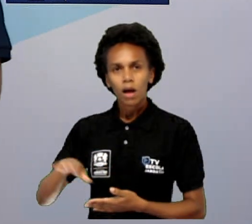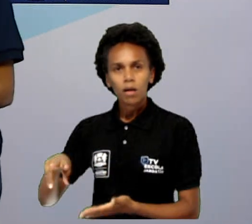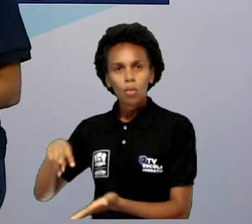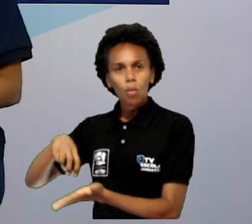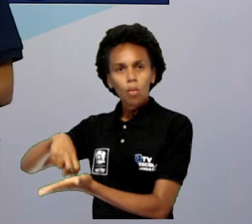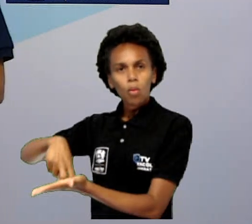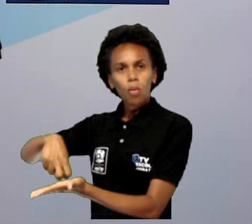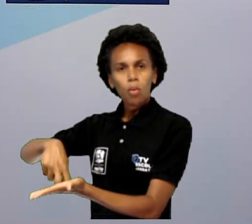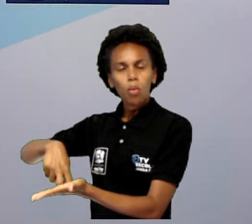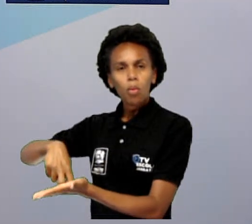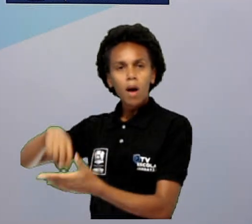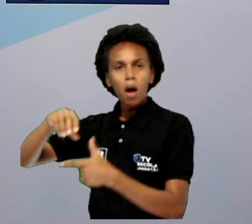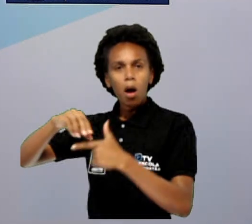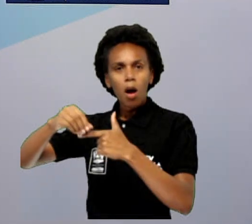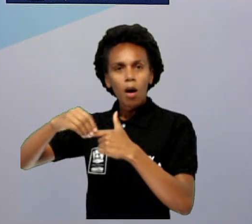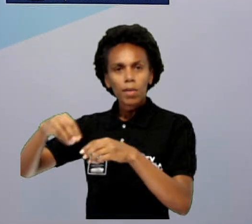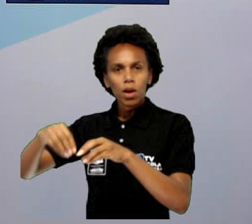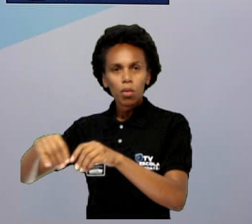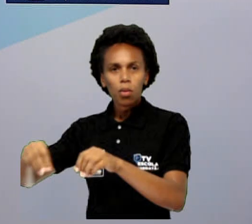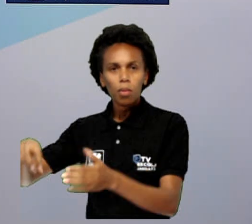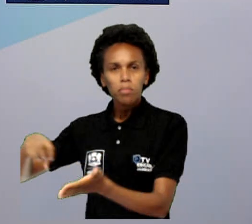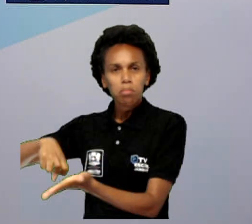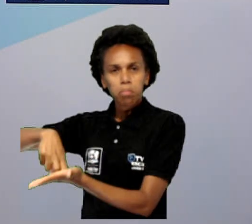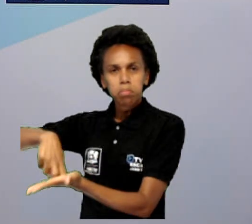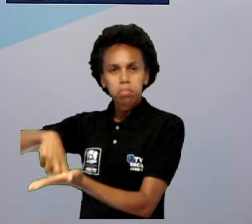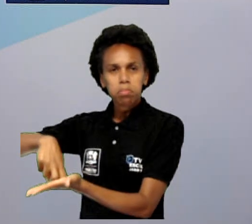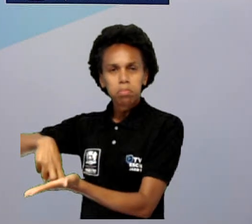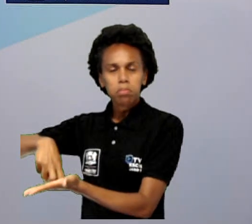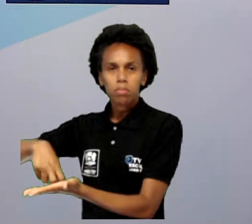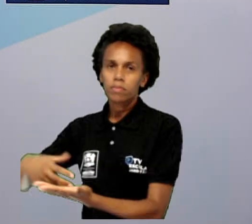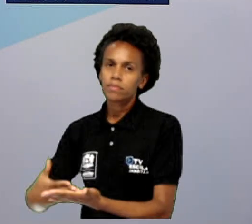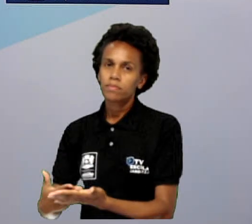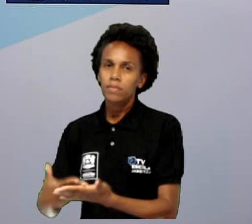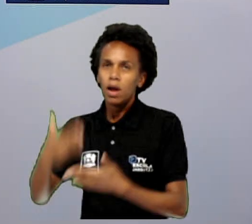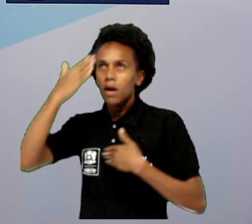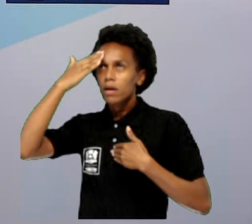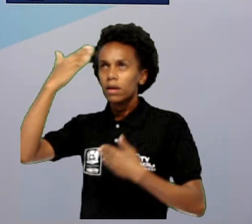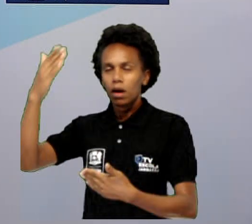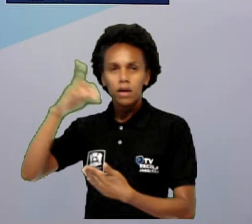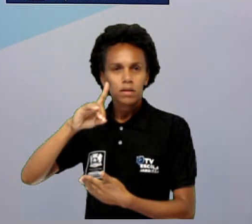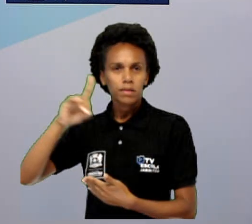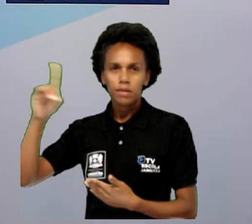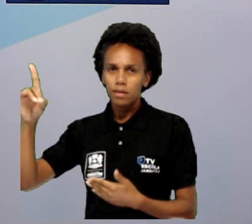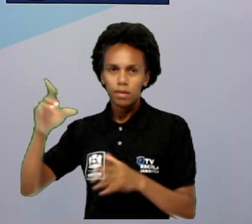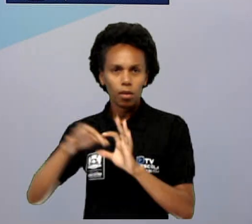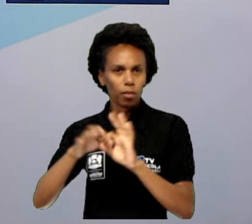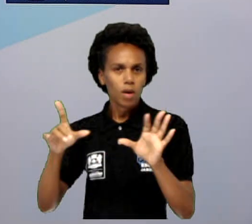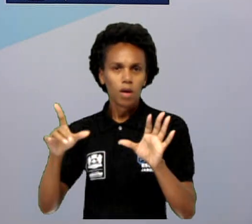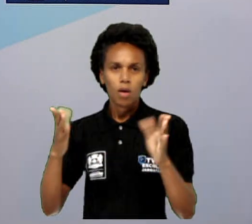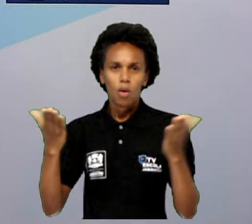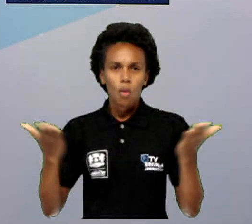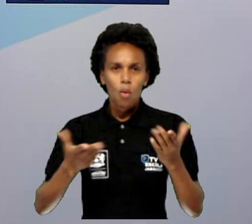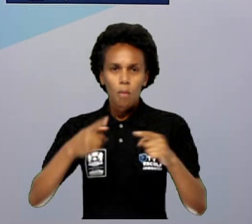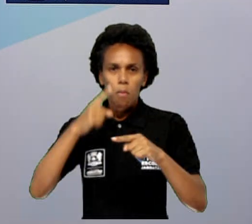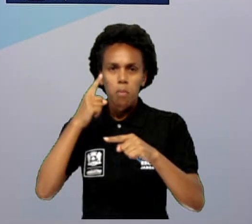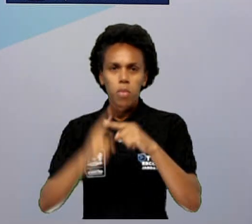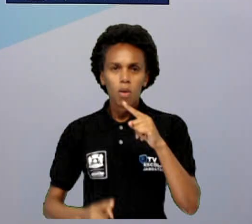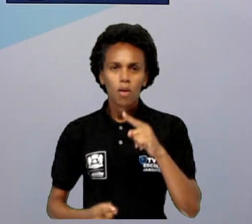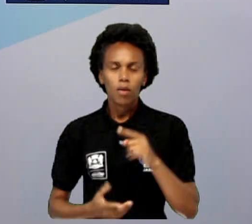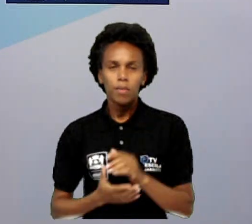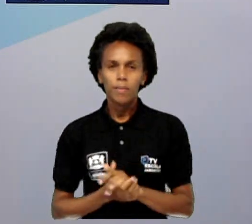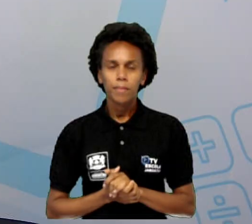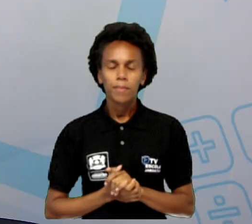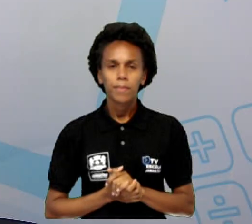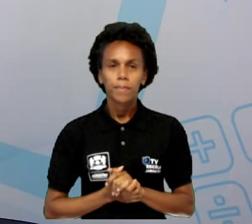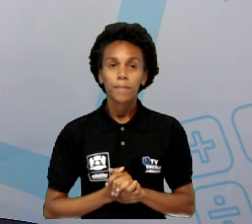como castigo. Graças a Deus, isso não é mais permitido. É proibido, tá certo? Mas ainda